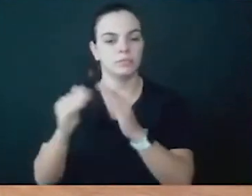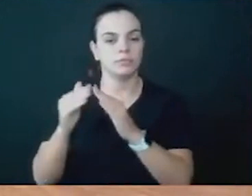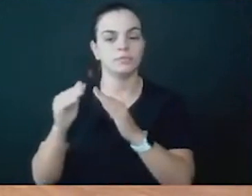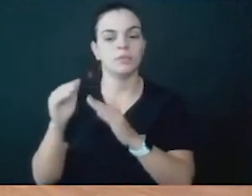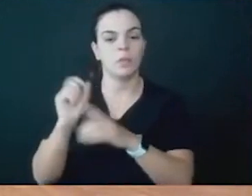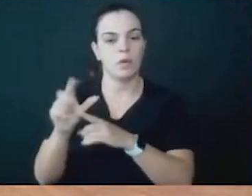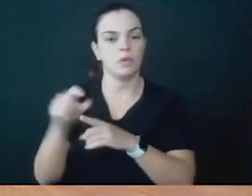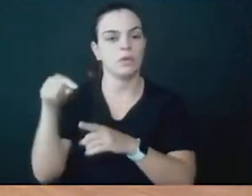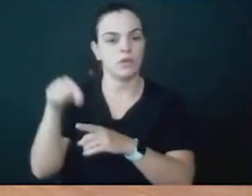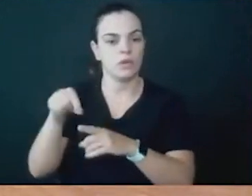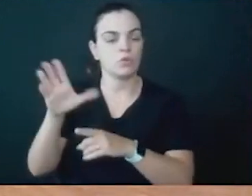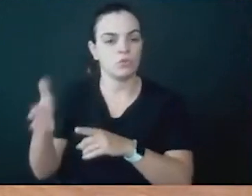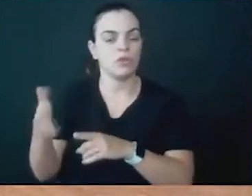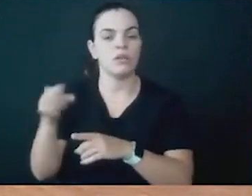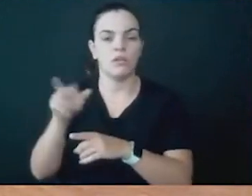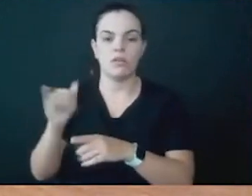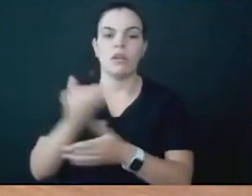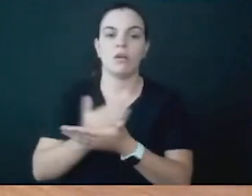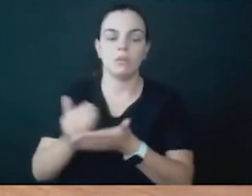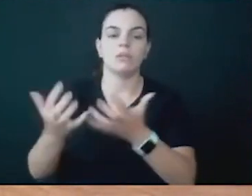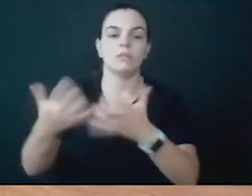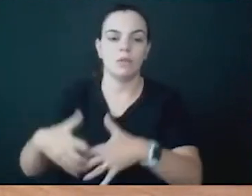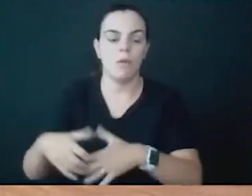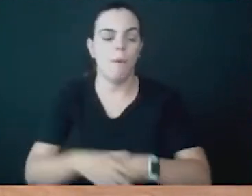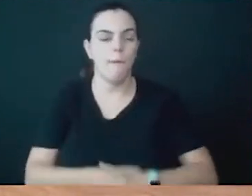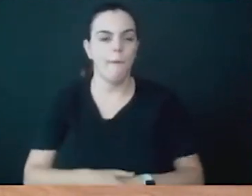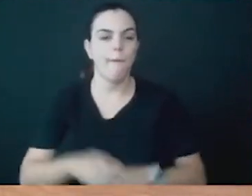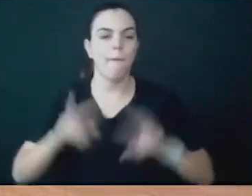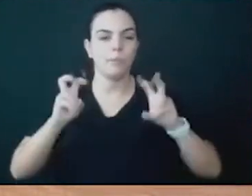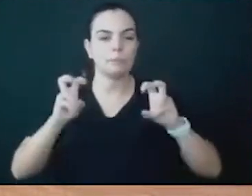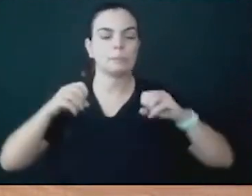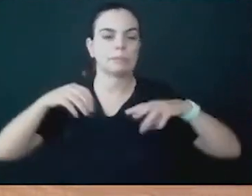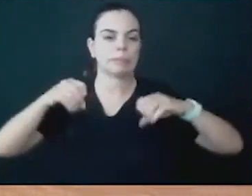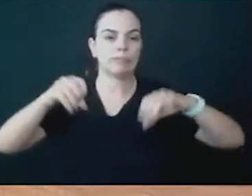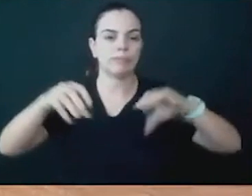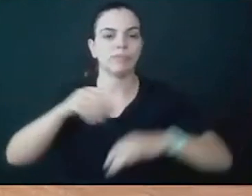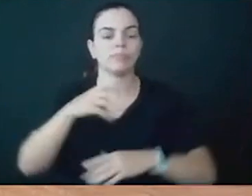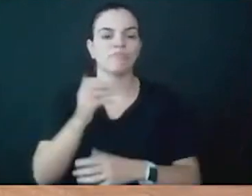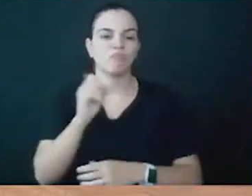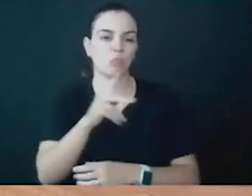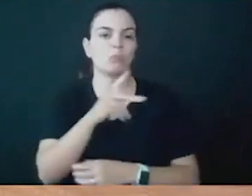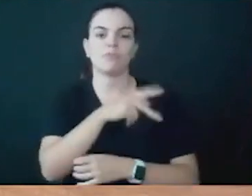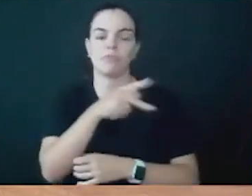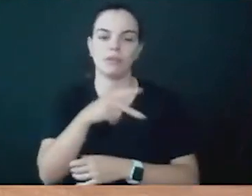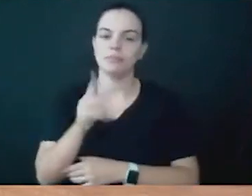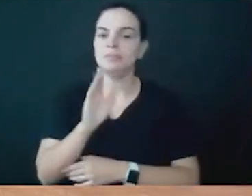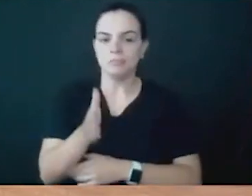Com relação à parte da iluminação, a PPP ela foi firmada, e ela vem fazendo